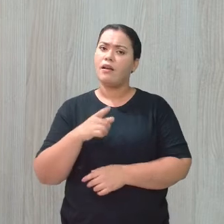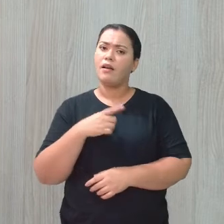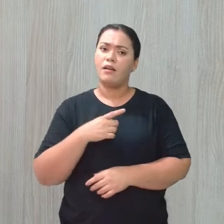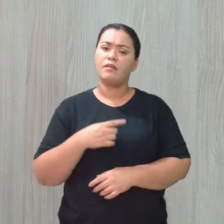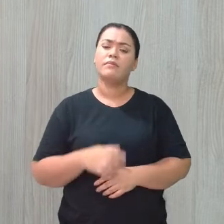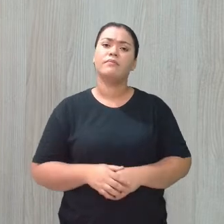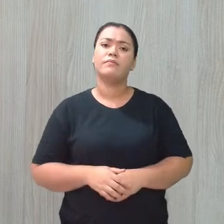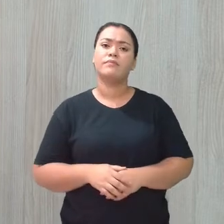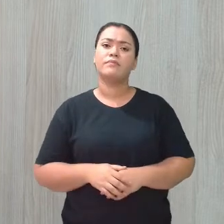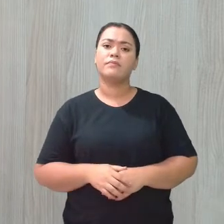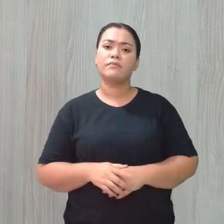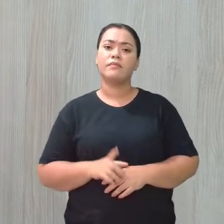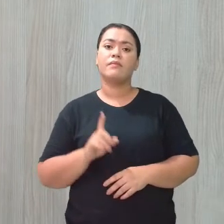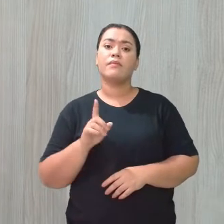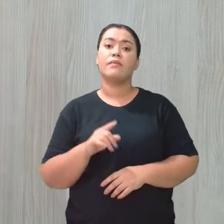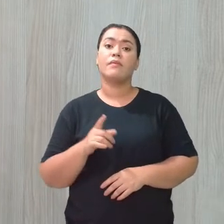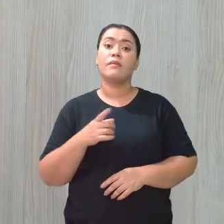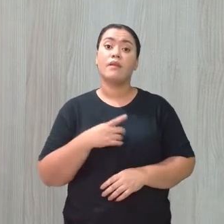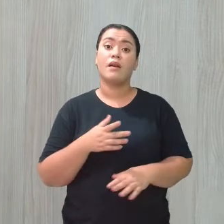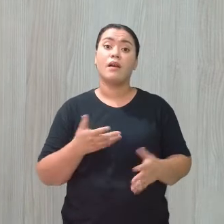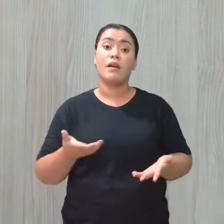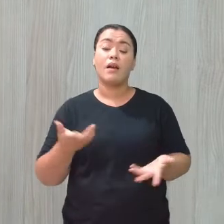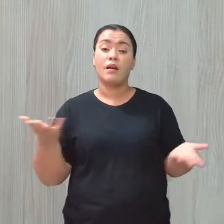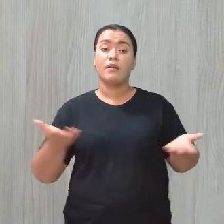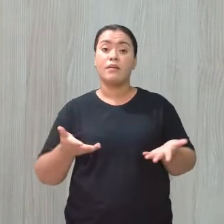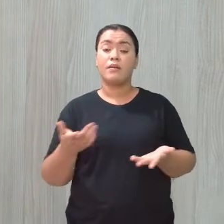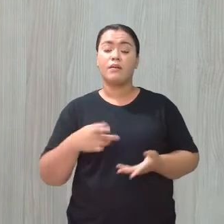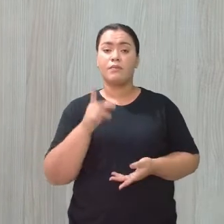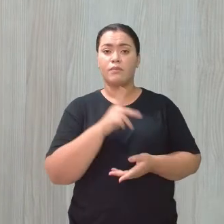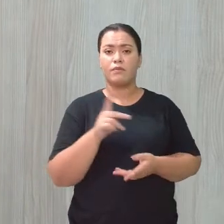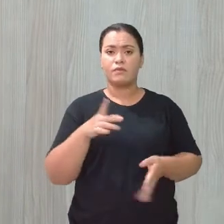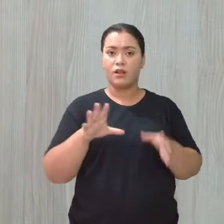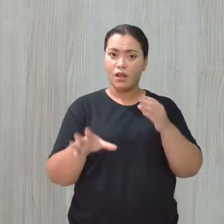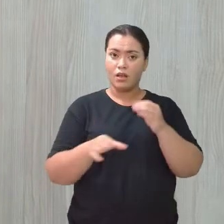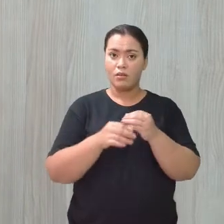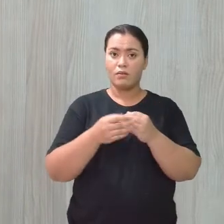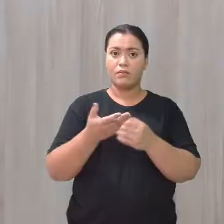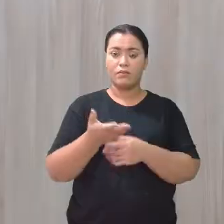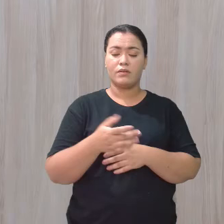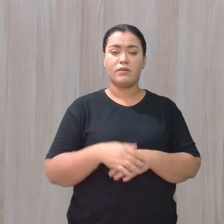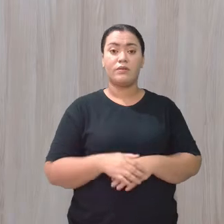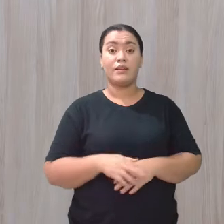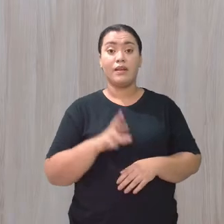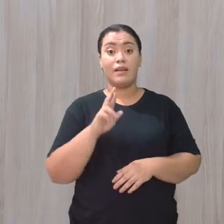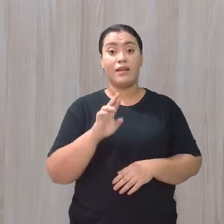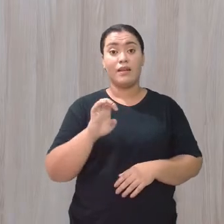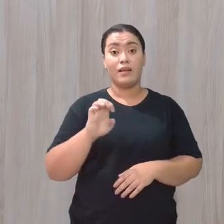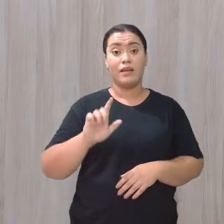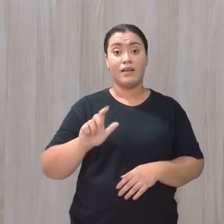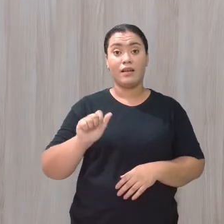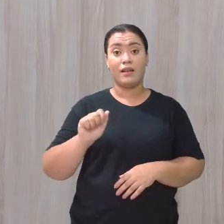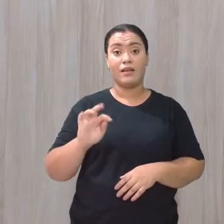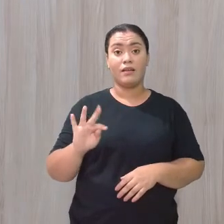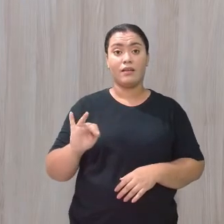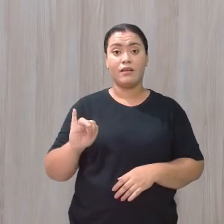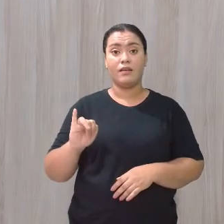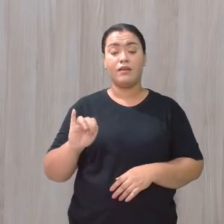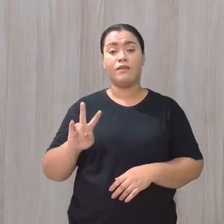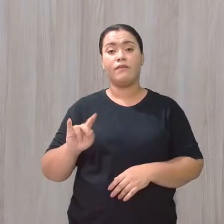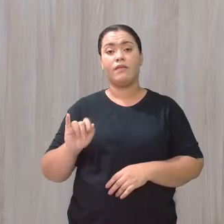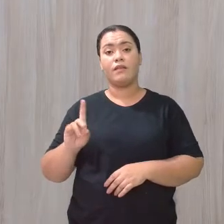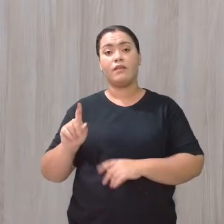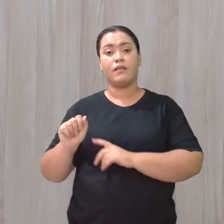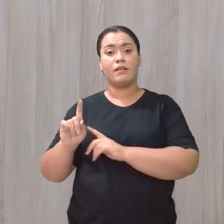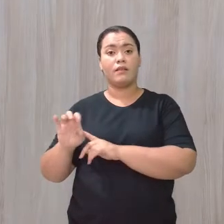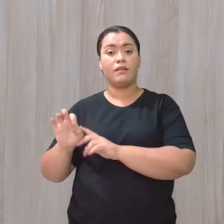a relatividade vai ser um outro momento. A professora Cláudia vai também complementar aí a sua... gente, a relatividade vai ficar em outro momento. É realmente a força